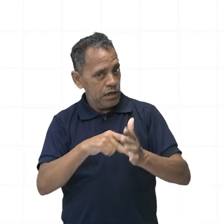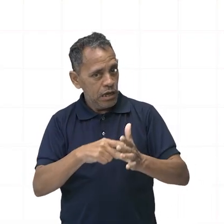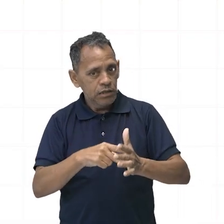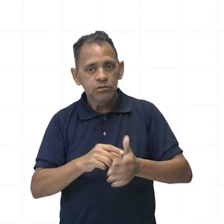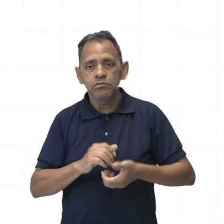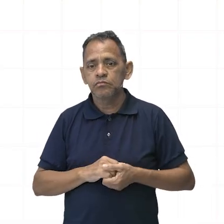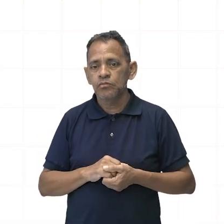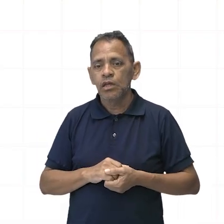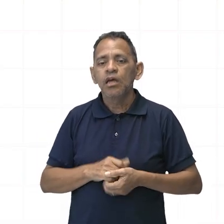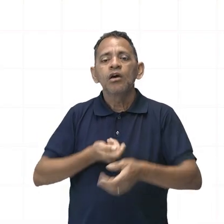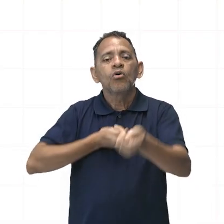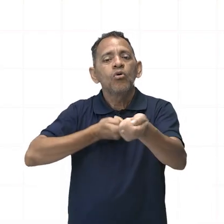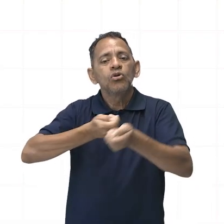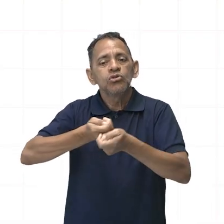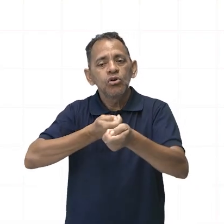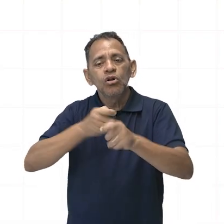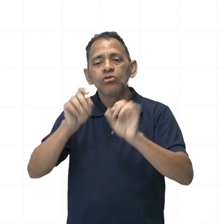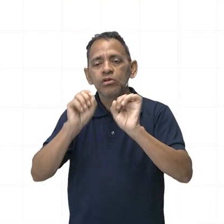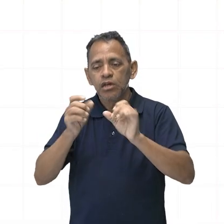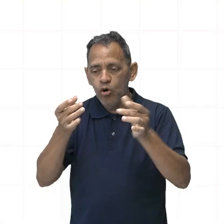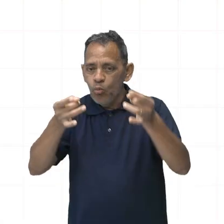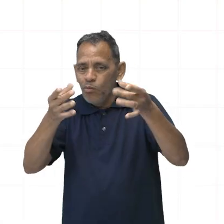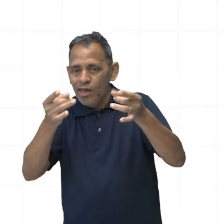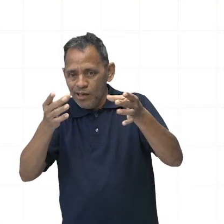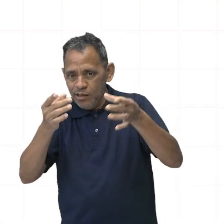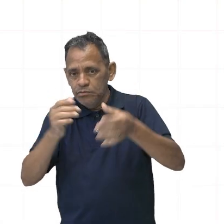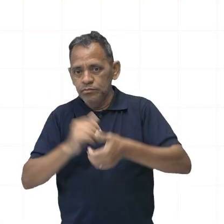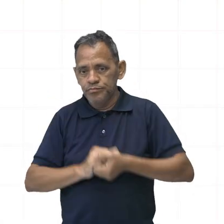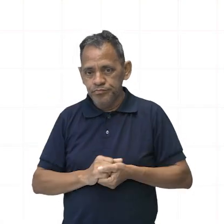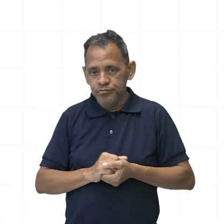A controlar o mercado,